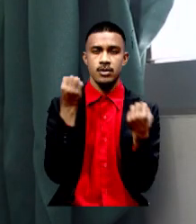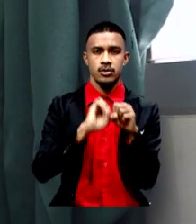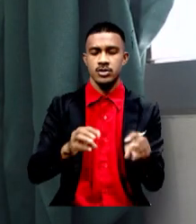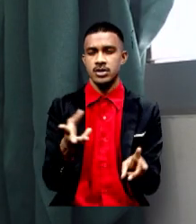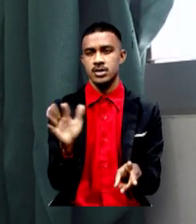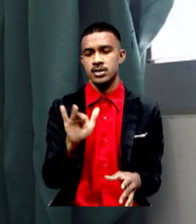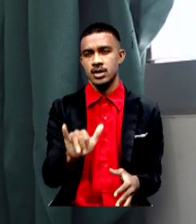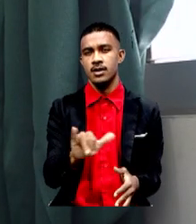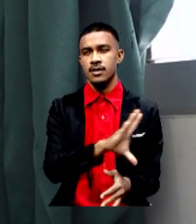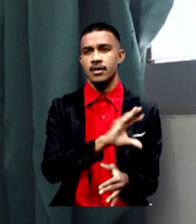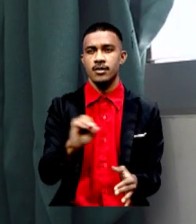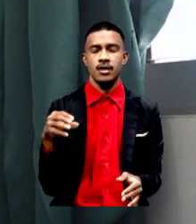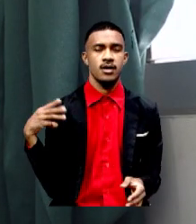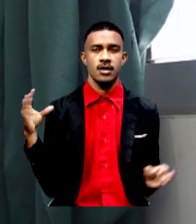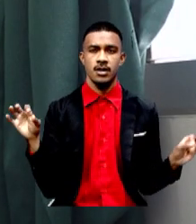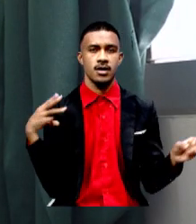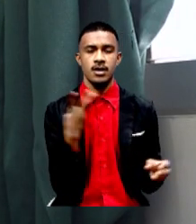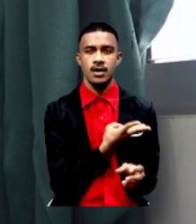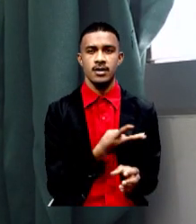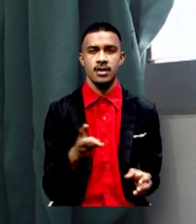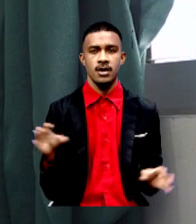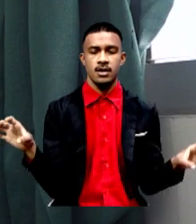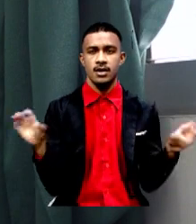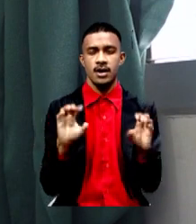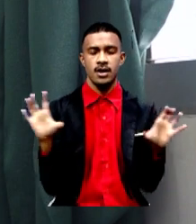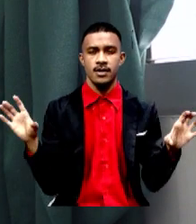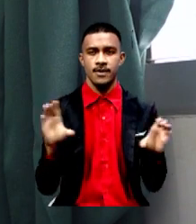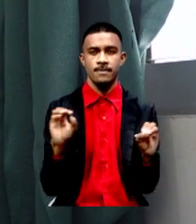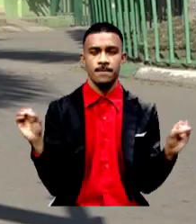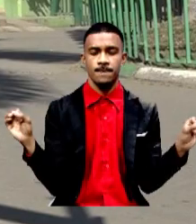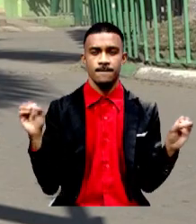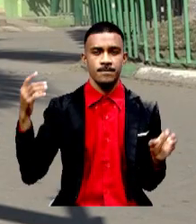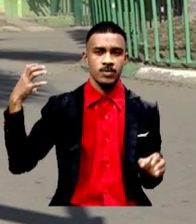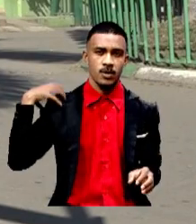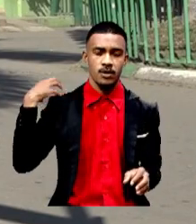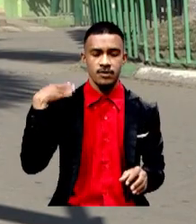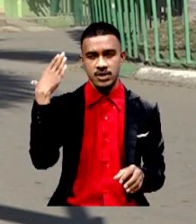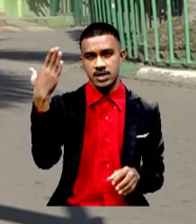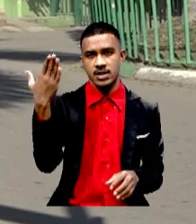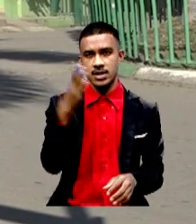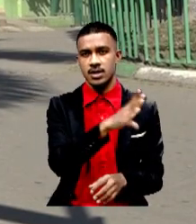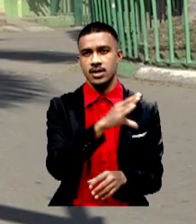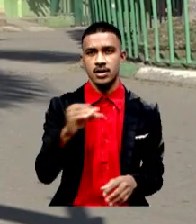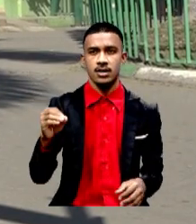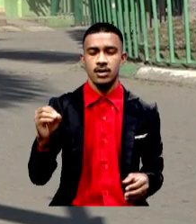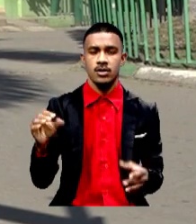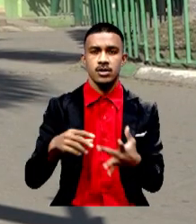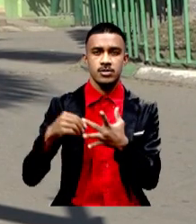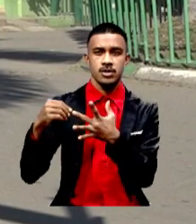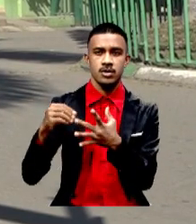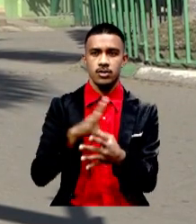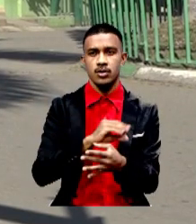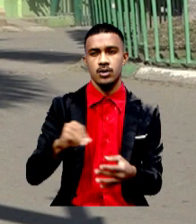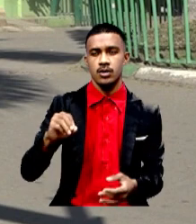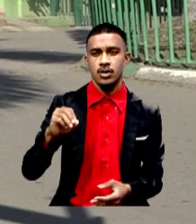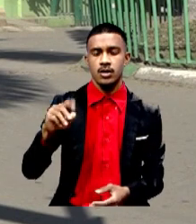sira. Nela. Ita iya det pradet. Pradet hola kuba. Iha waluan tia temi kata klibur doming mos